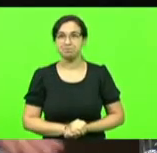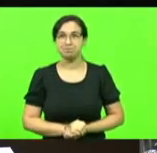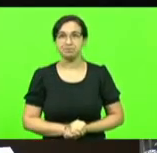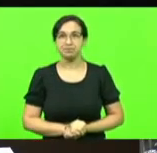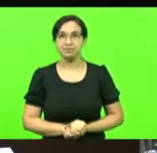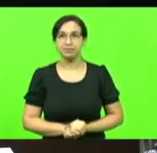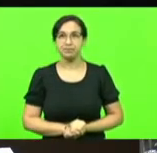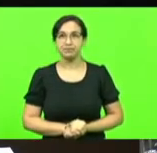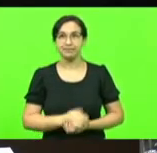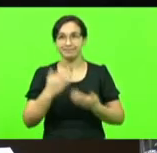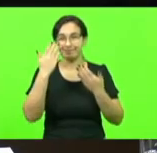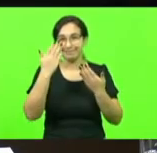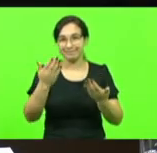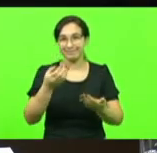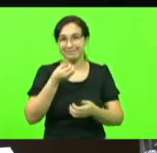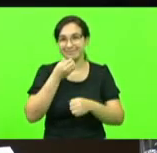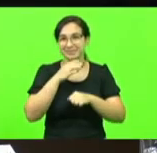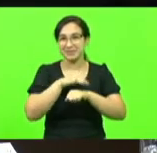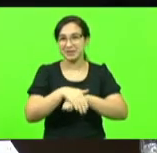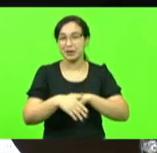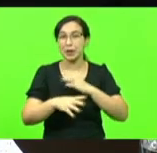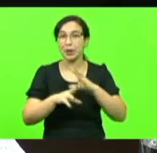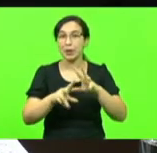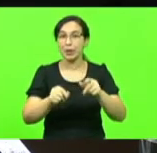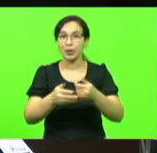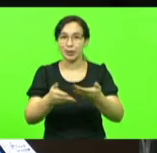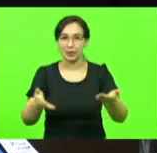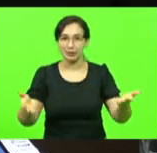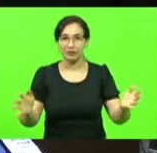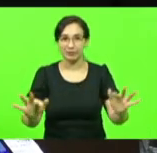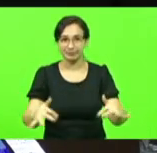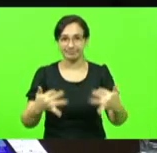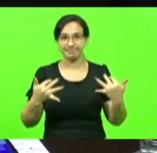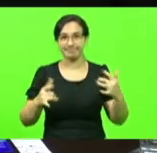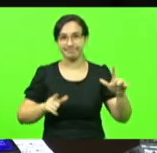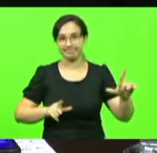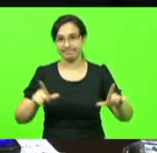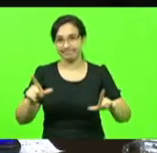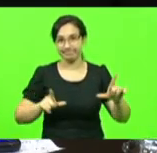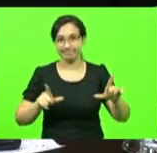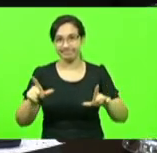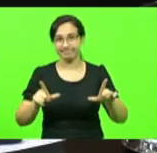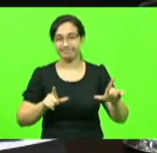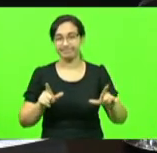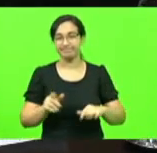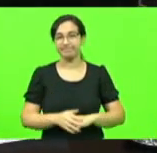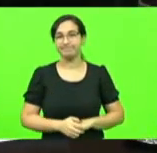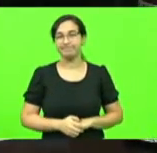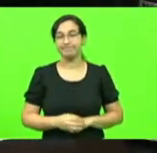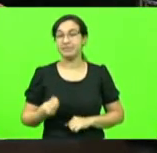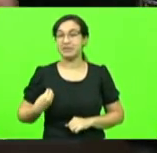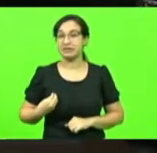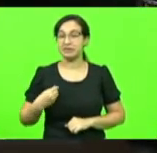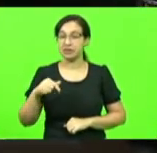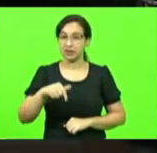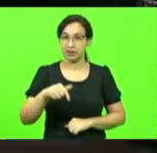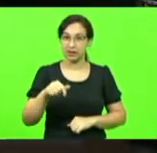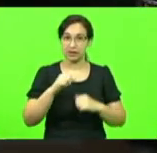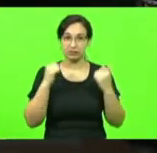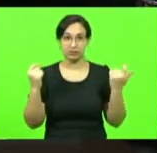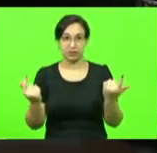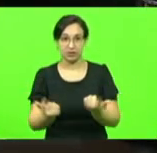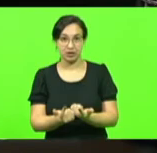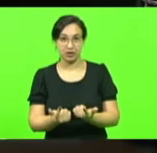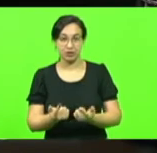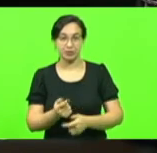Deputado, boa noite a todos que nos assistem e estão nessa sala. Em nome do